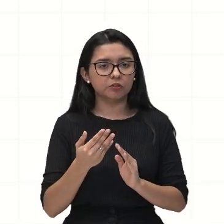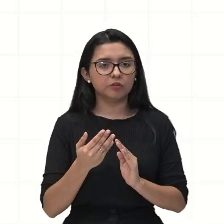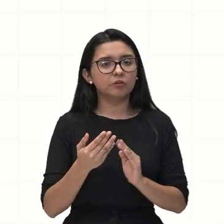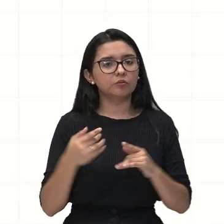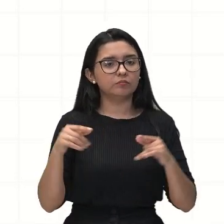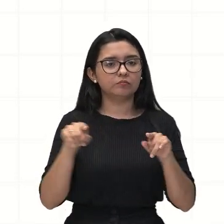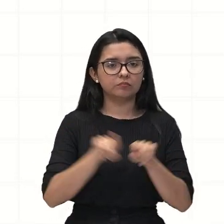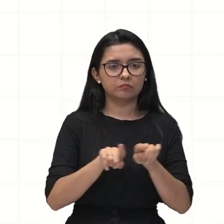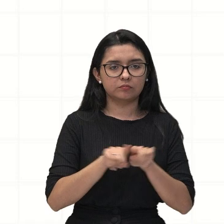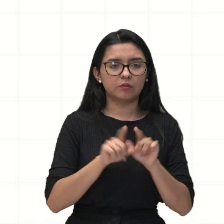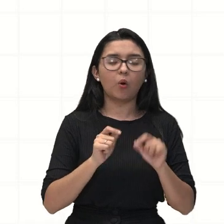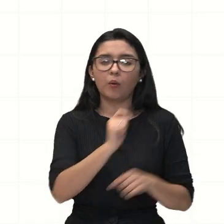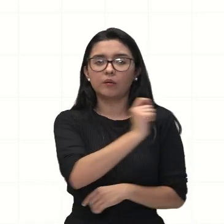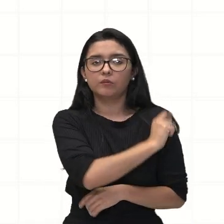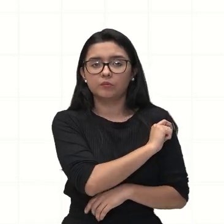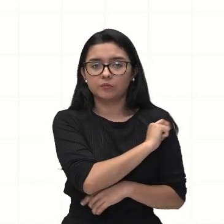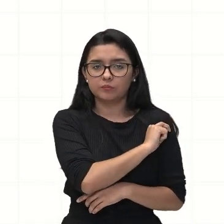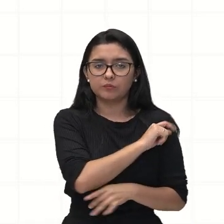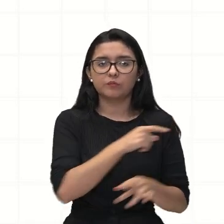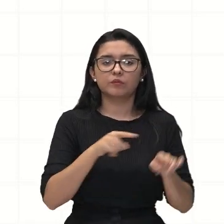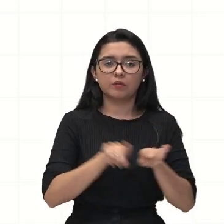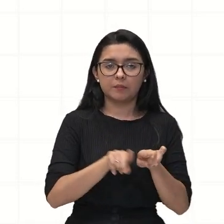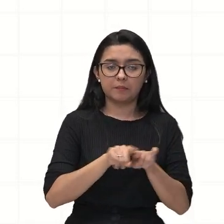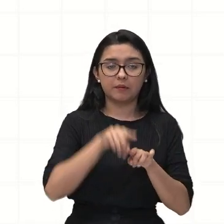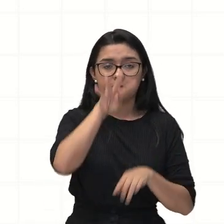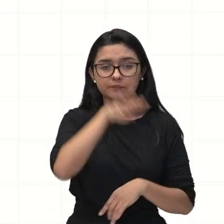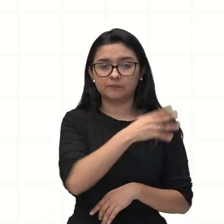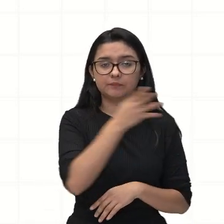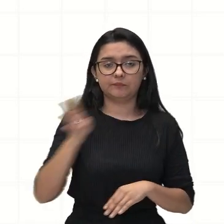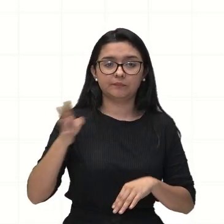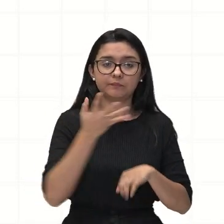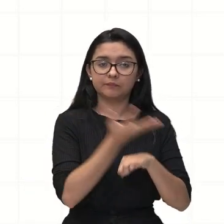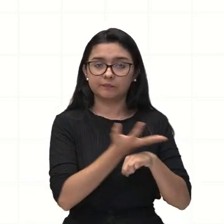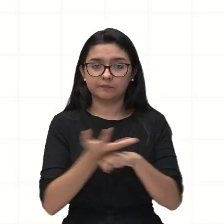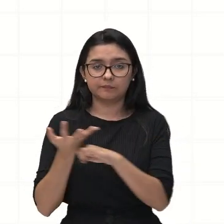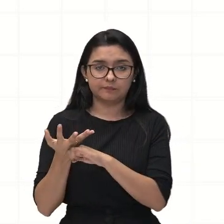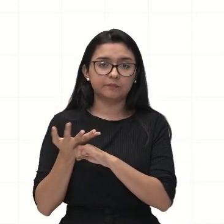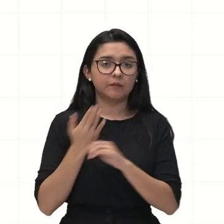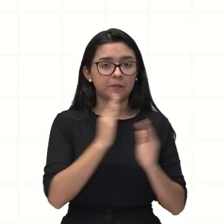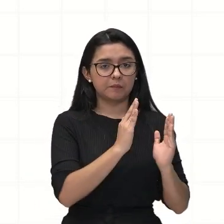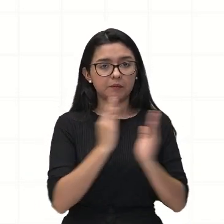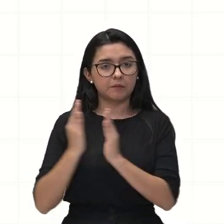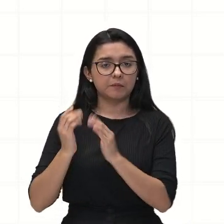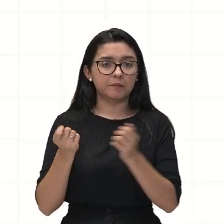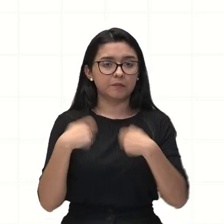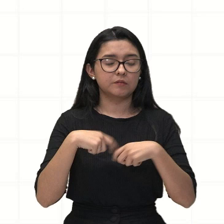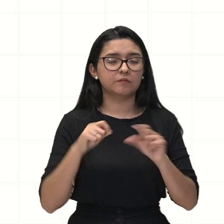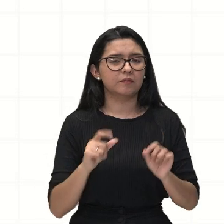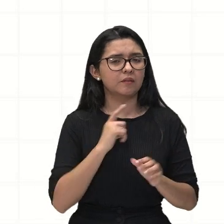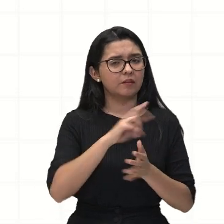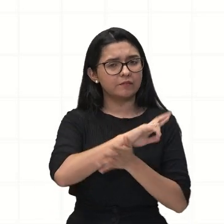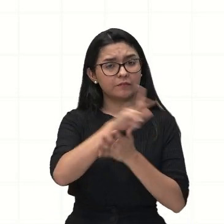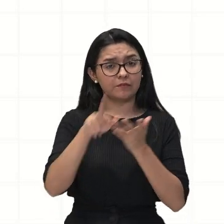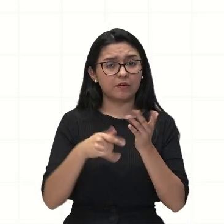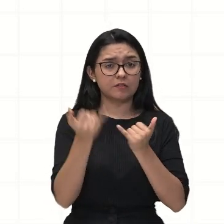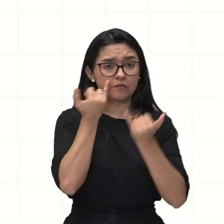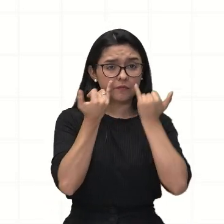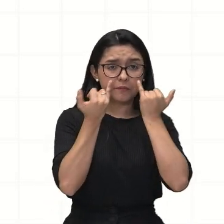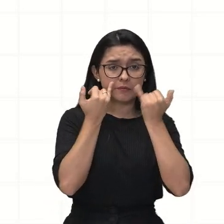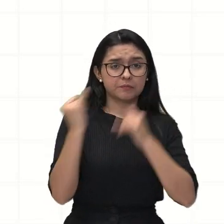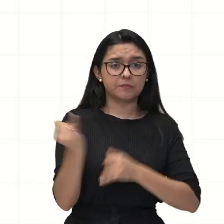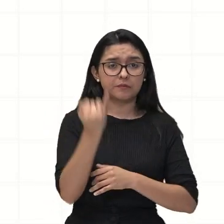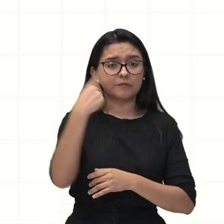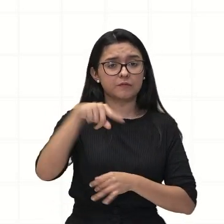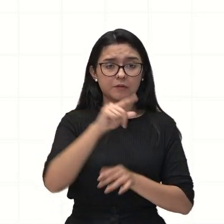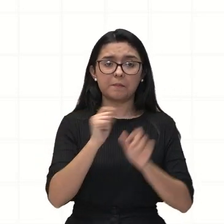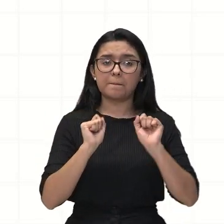em relação à tabela que está sendo dada, né, você pode ter aí N informações que você